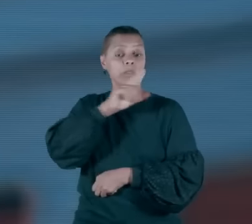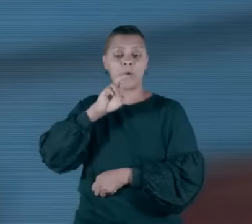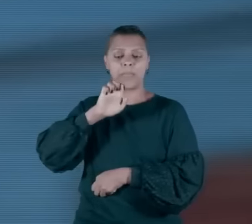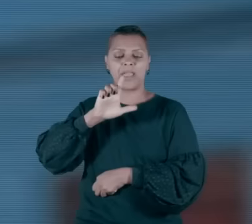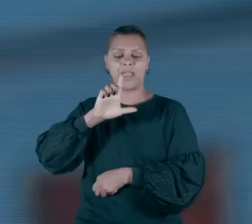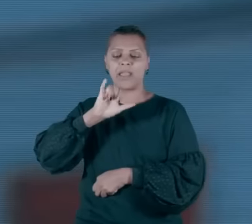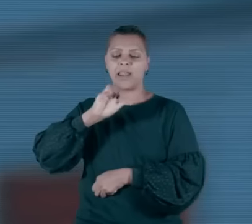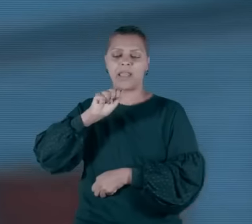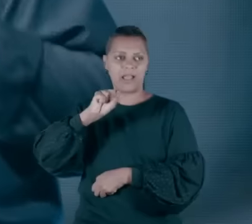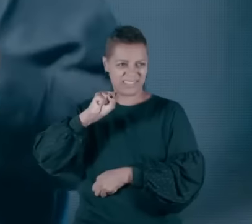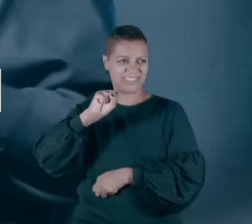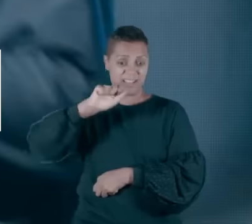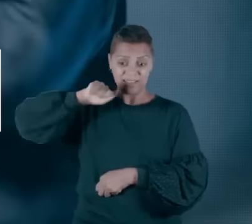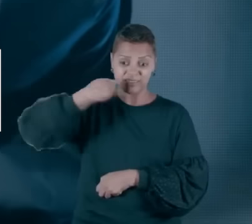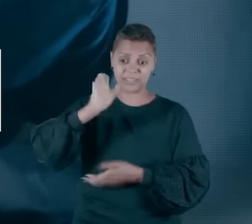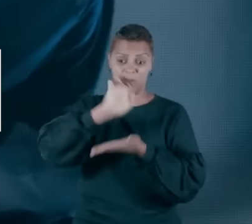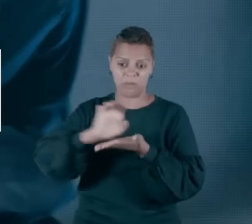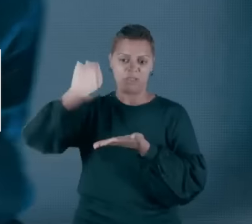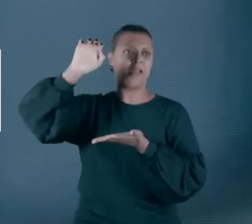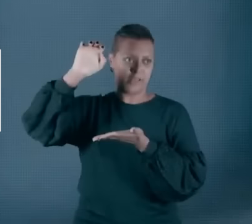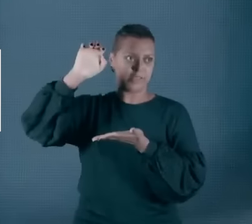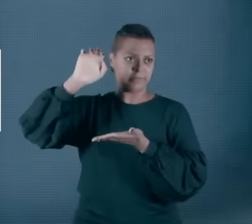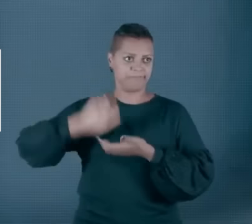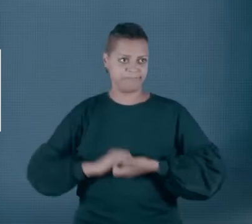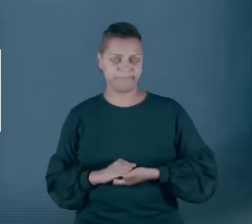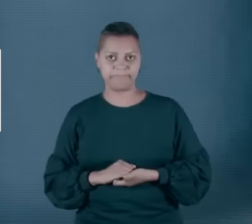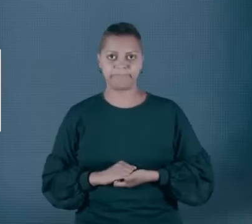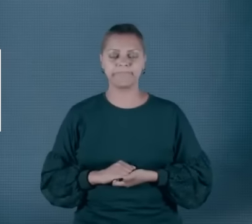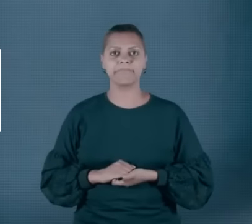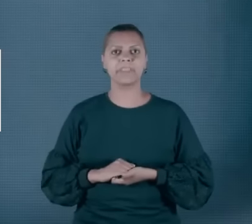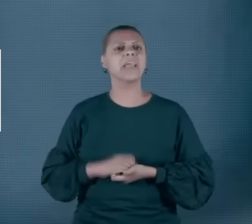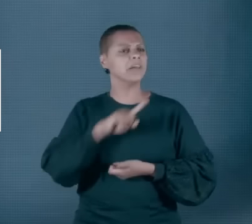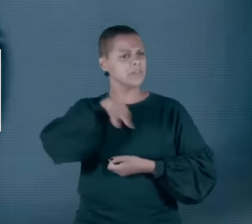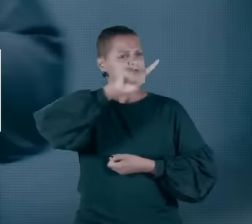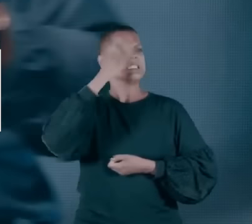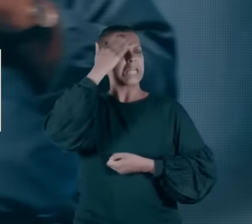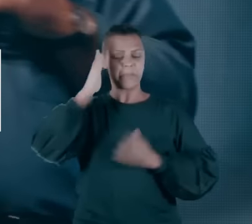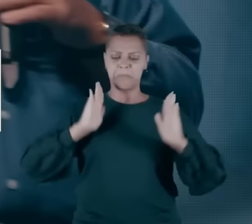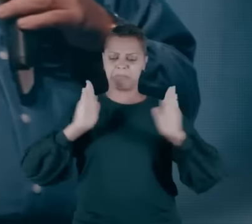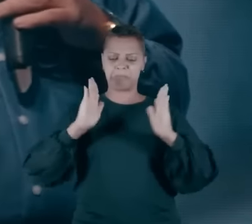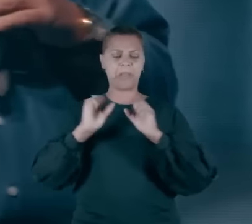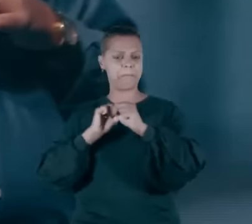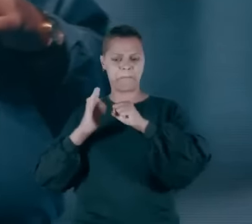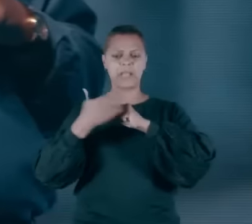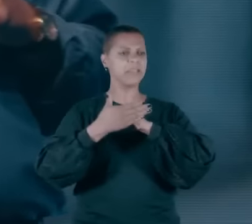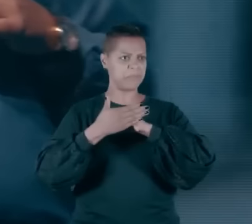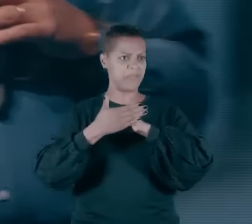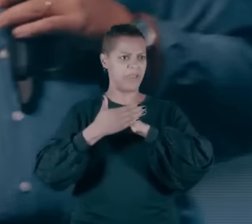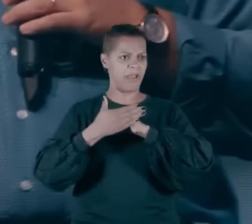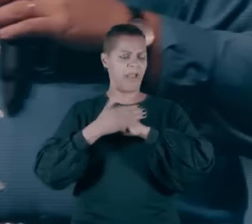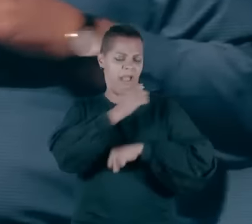querido durante os anos da pandemia as crianças foram proibidas de ir pras